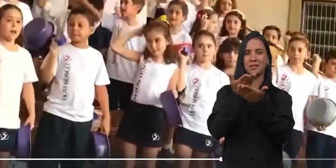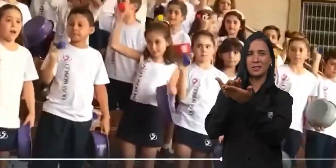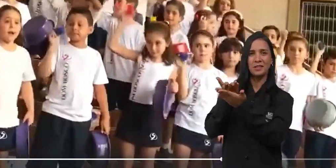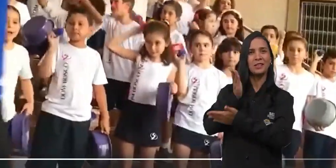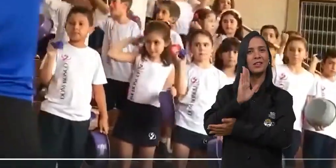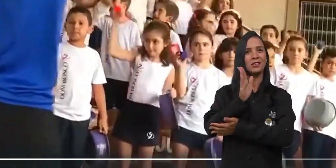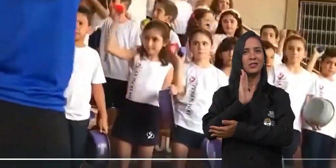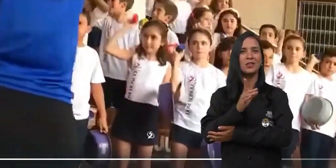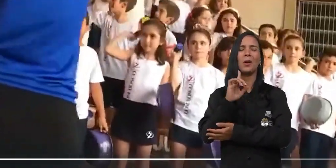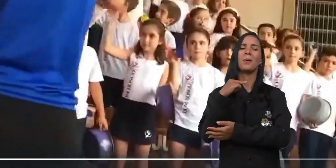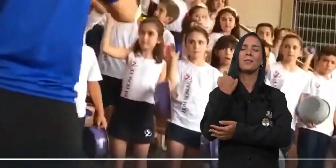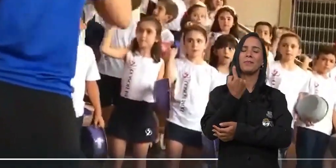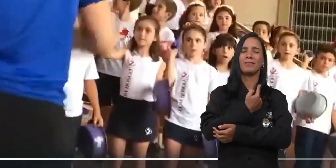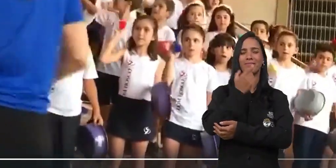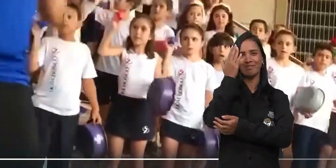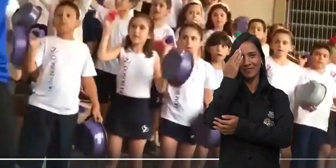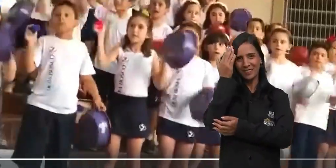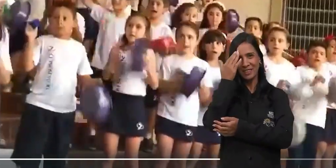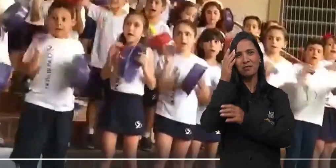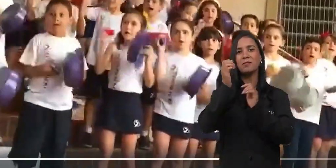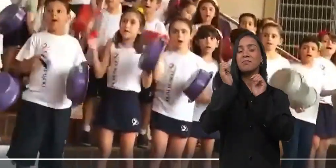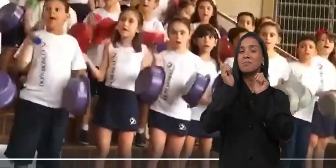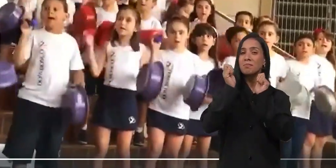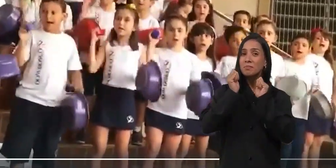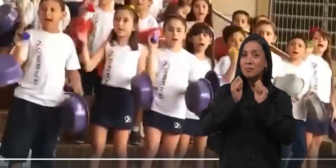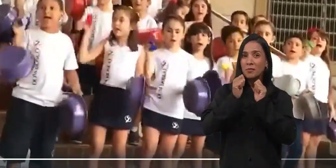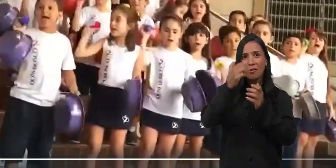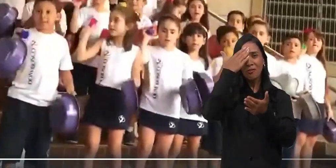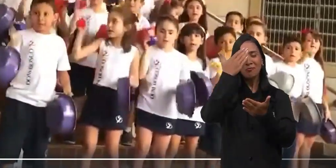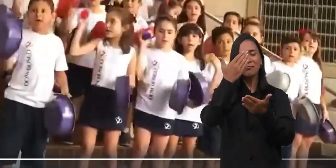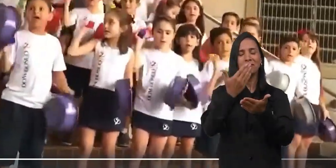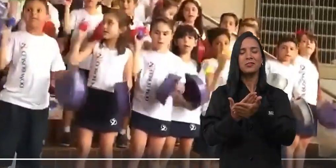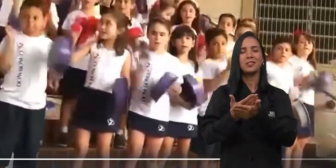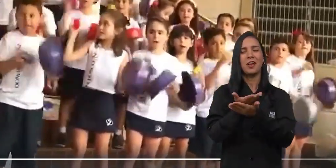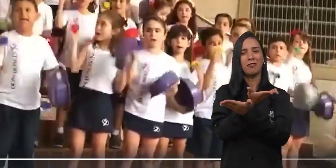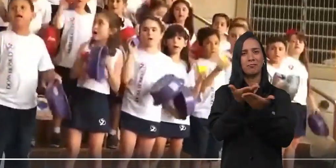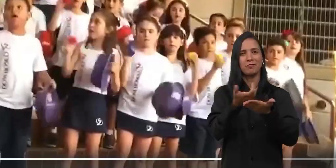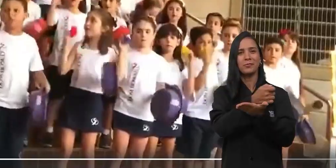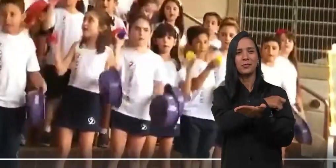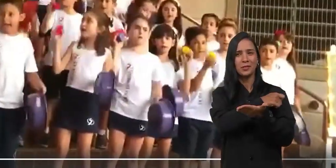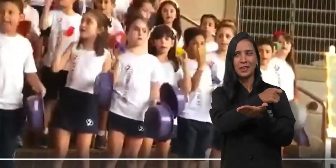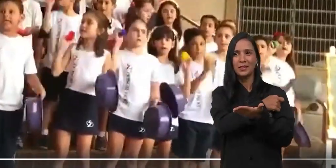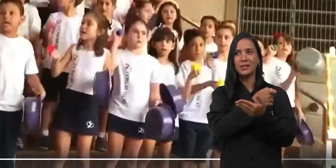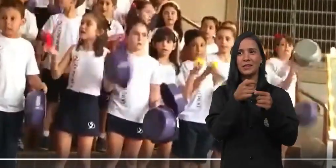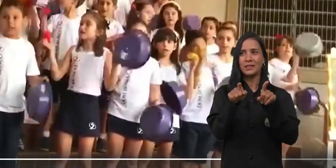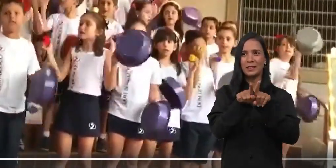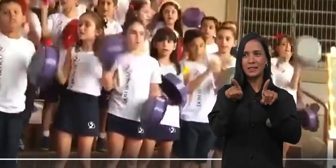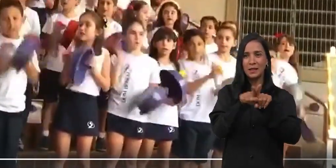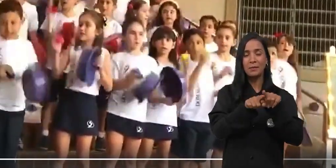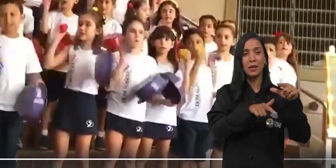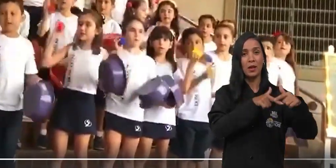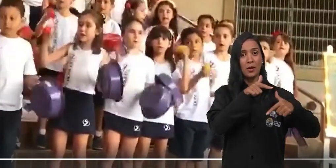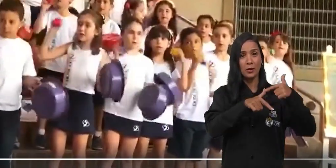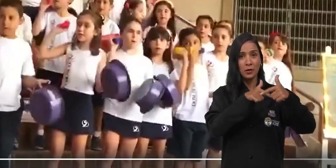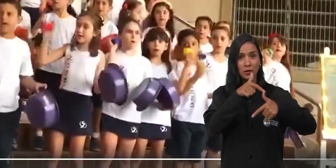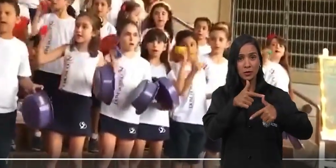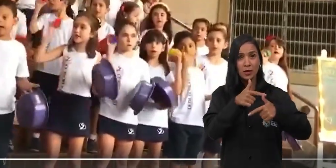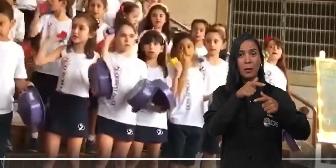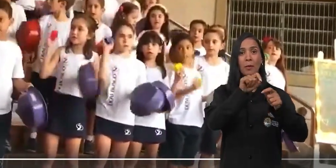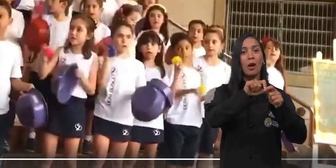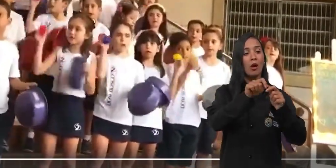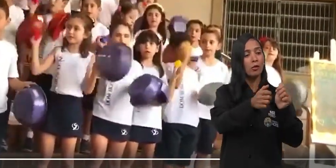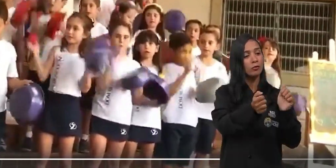sabe que dá para acreditar nos nossos meninos que estão aí e que esse trabalho feito de forma